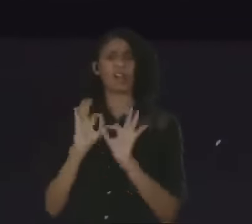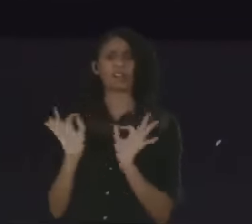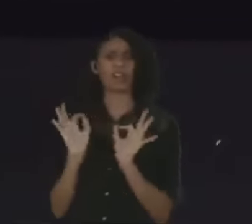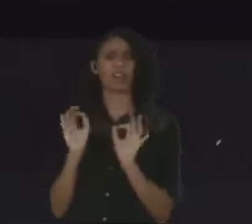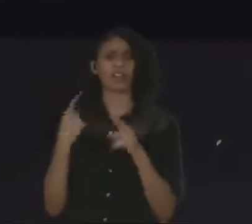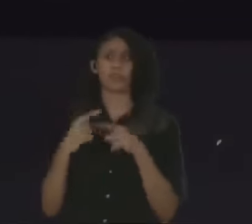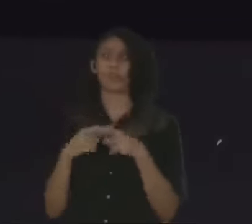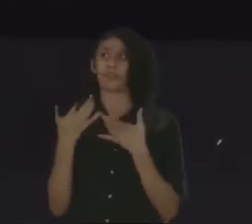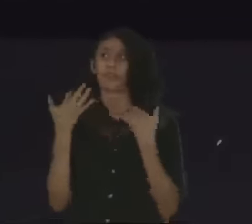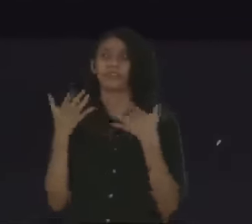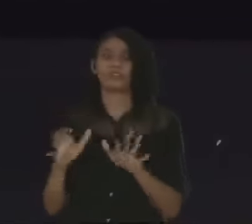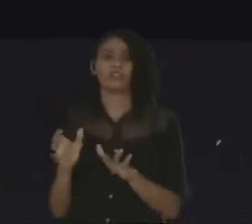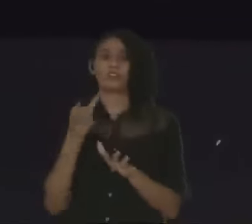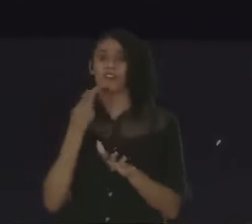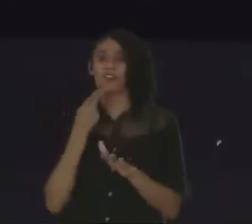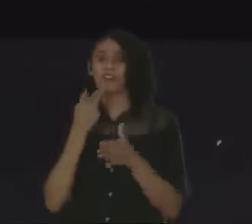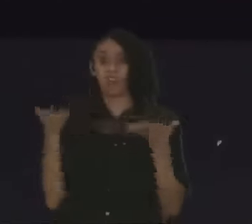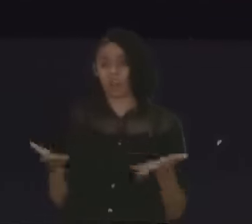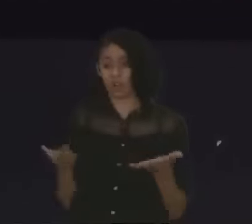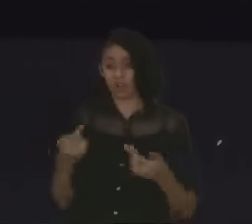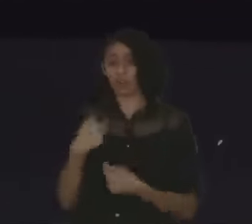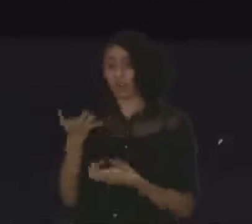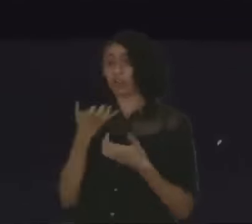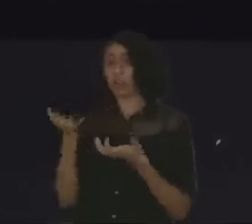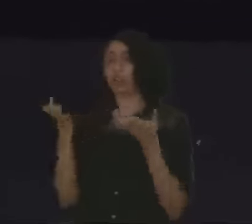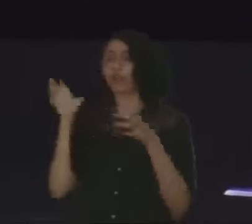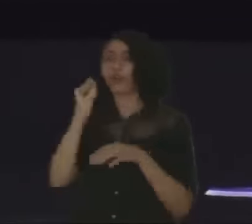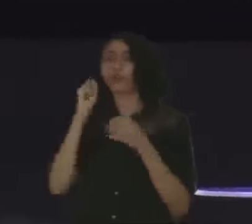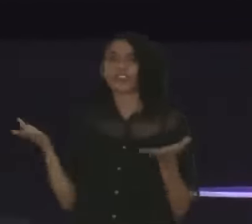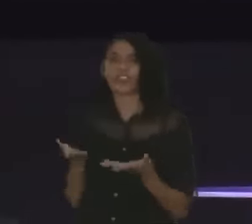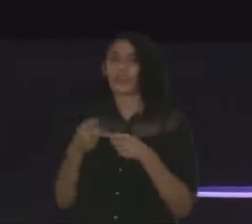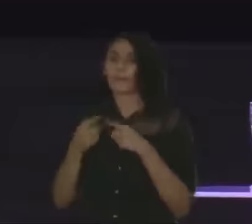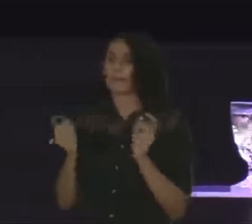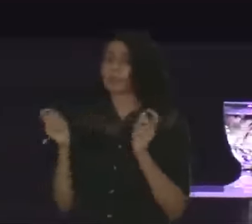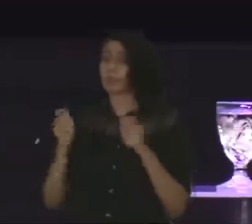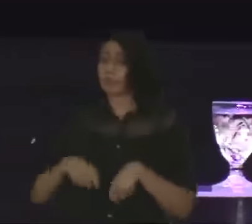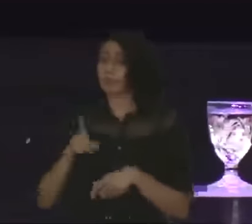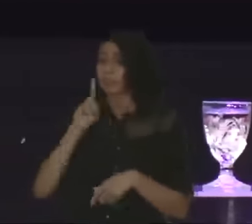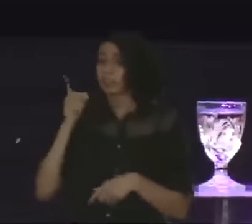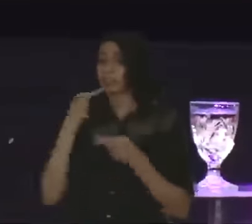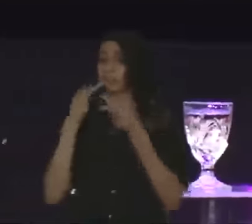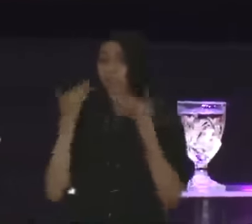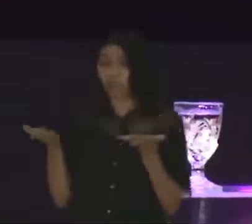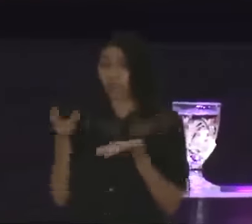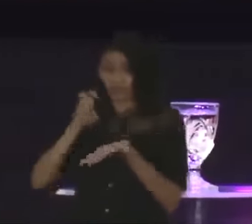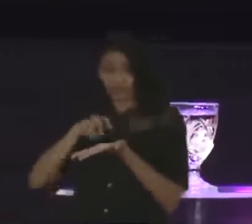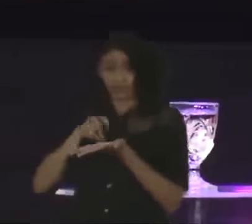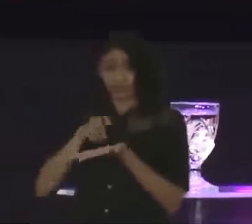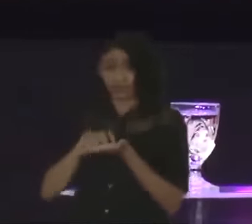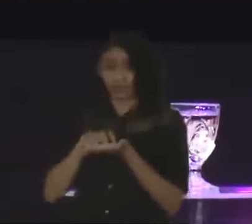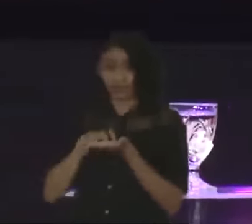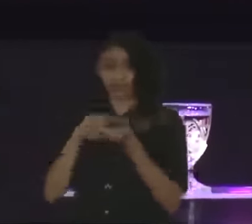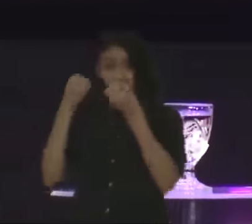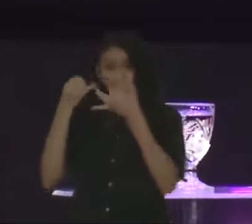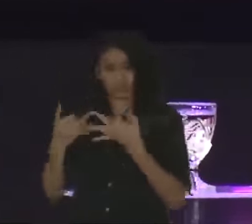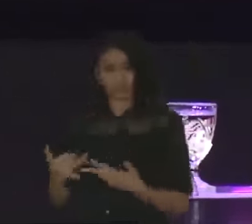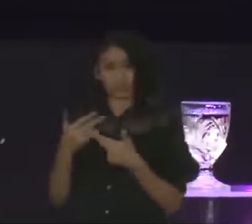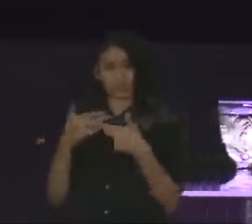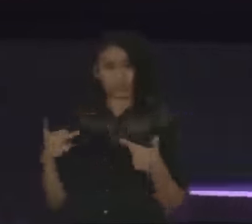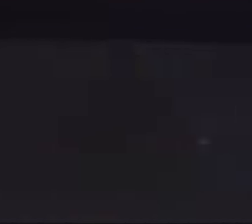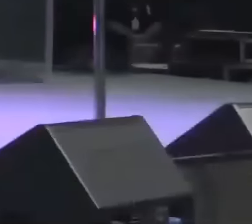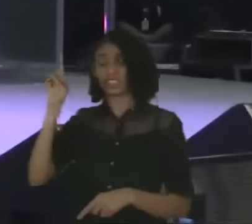na hora que a gente queria que ele falasse deixa eu te dizer uma coisa você pode falar com Deus hoje de manhã e contar para ele uma necessidade sua e